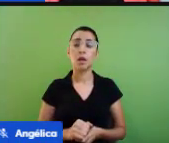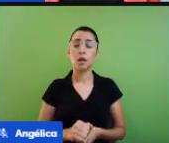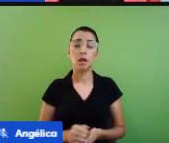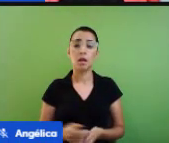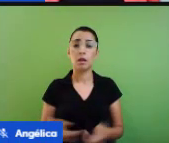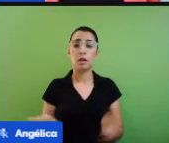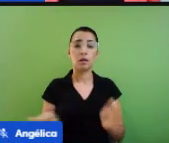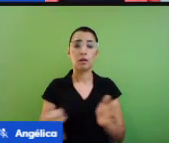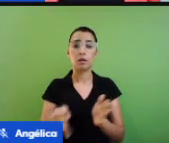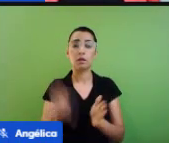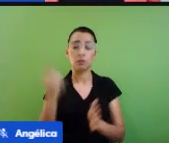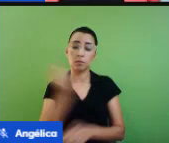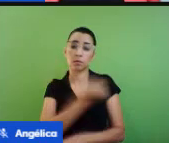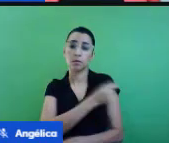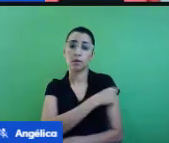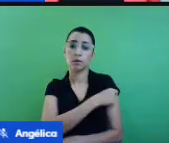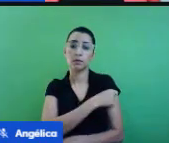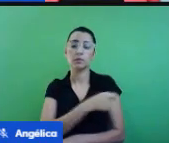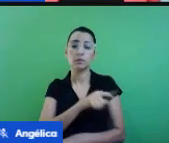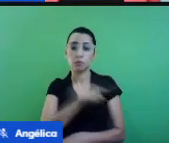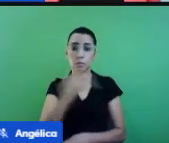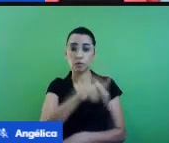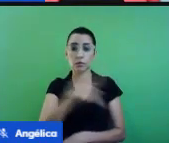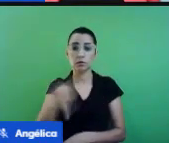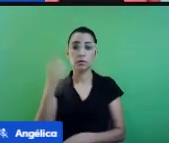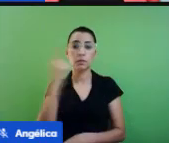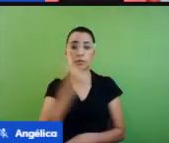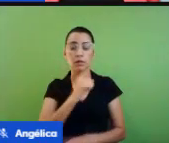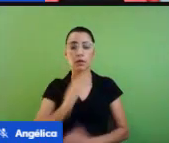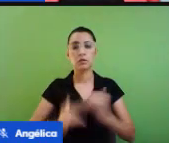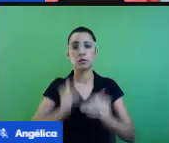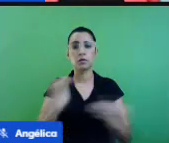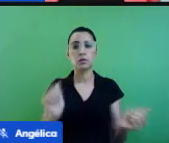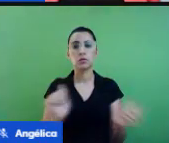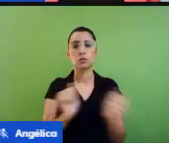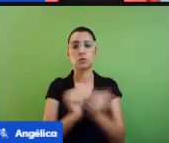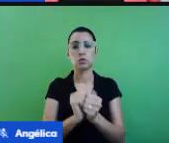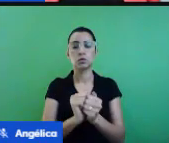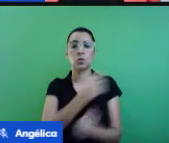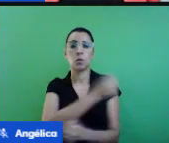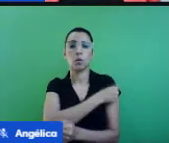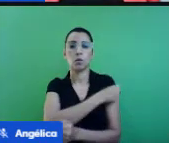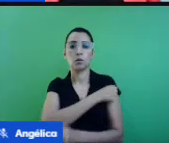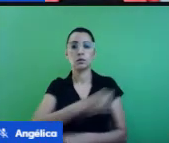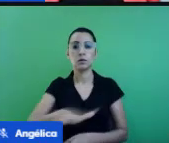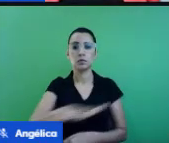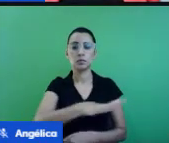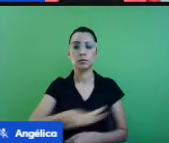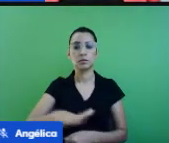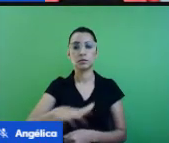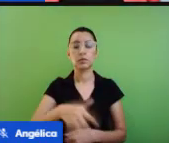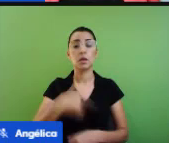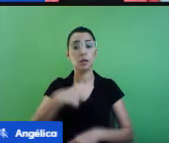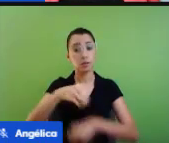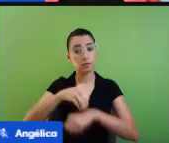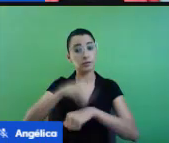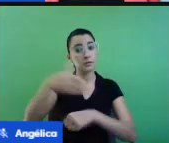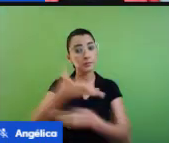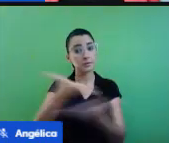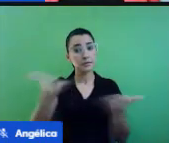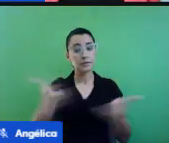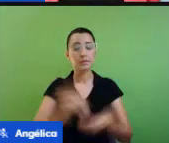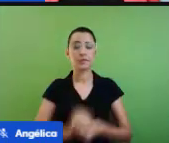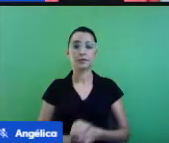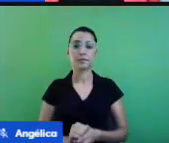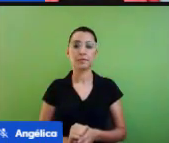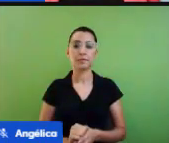ele desenvolver com a turma, né, dele. No caso, eu transmito isso para vocês, né? Gostaria muito